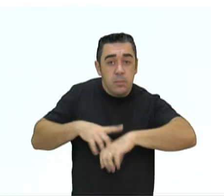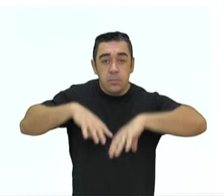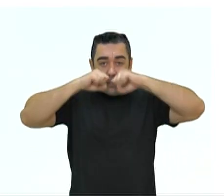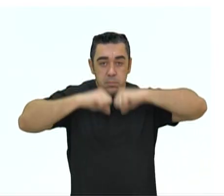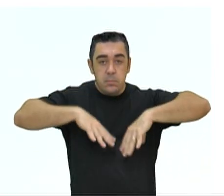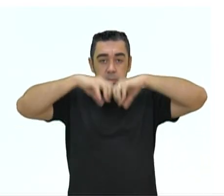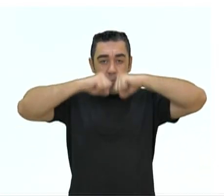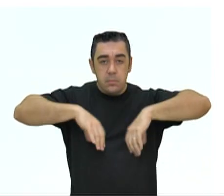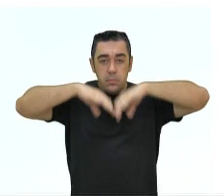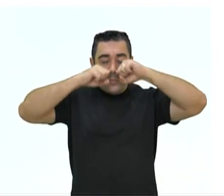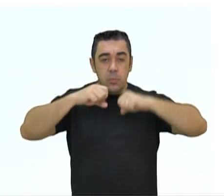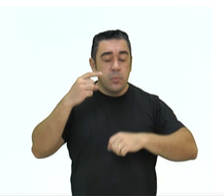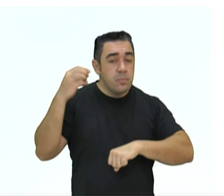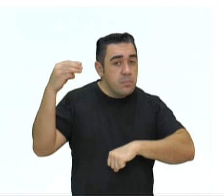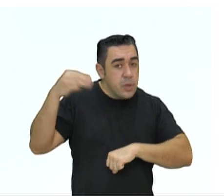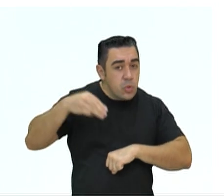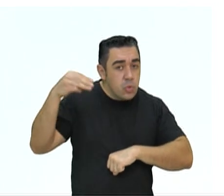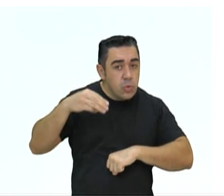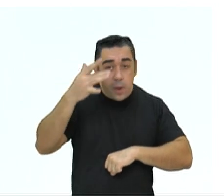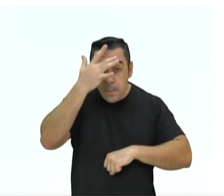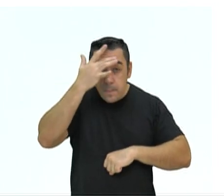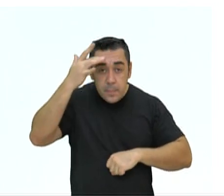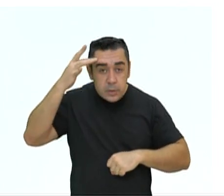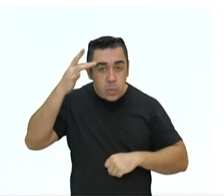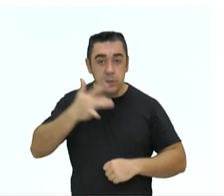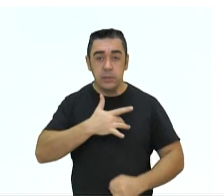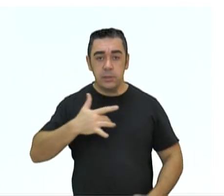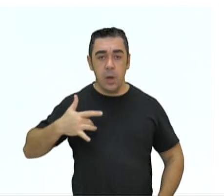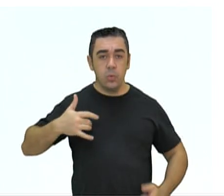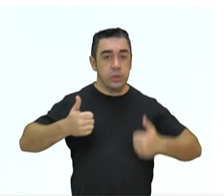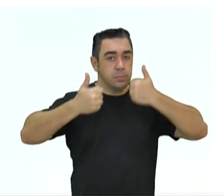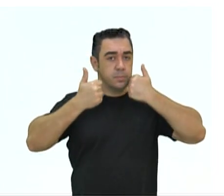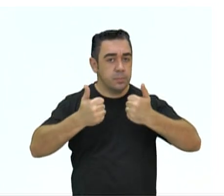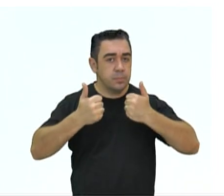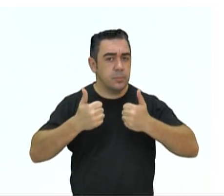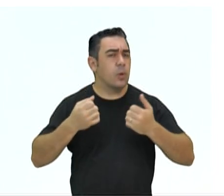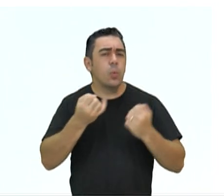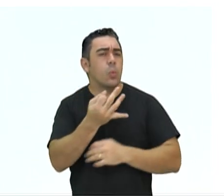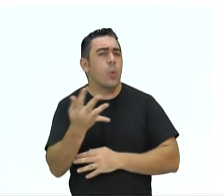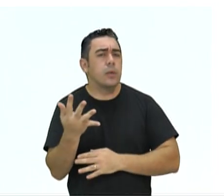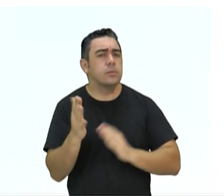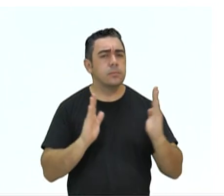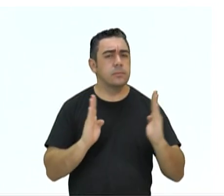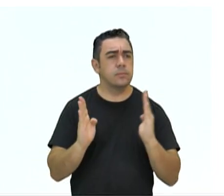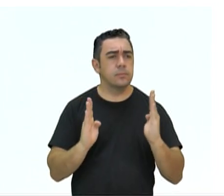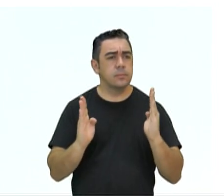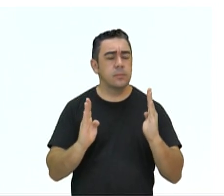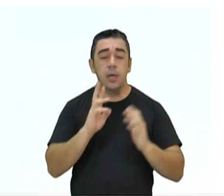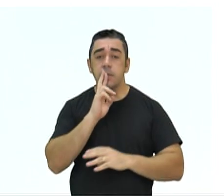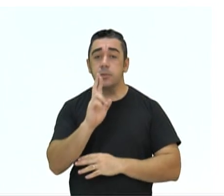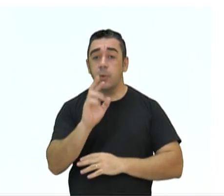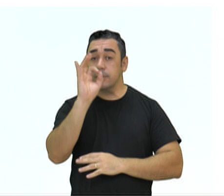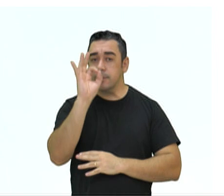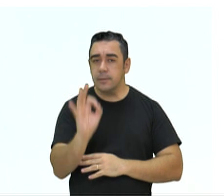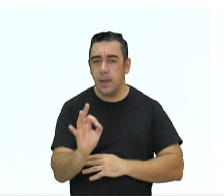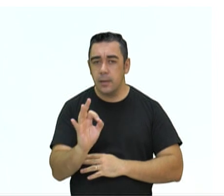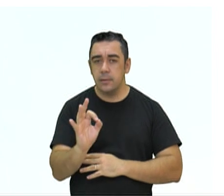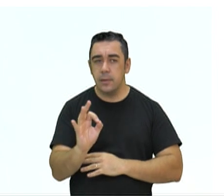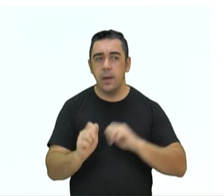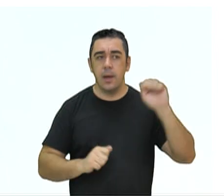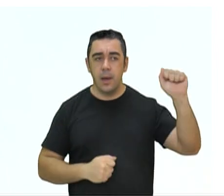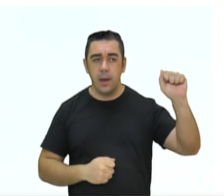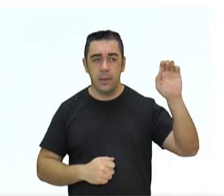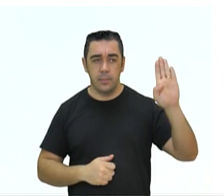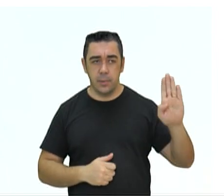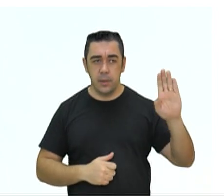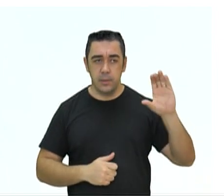uma pessoa saudável? Então, uma pessoa saudável deve ter uma frequência respiratória. Vocês vão marcar a alternativa correta ali. Assim que